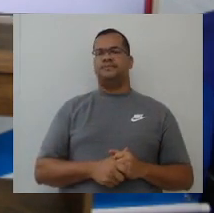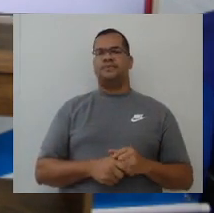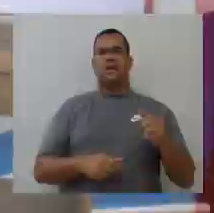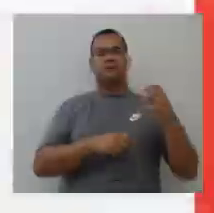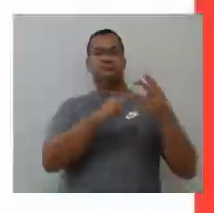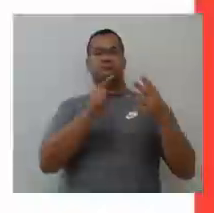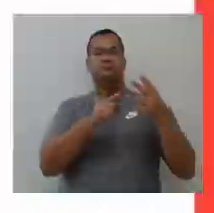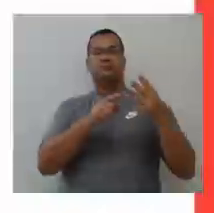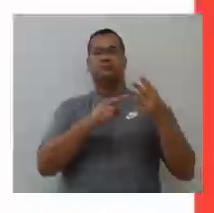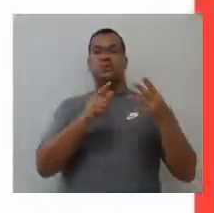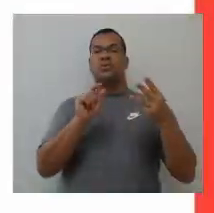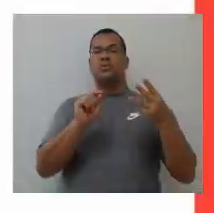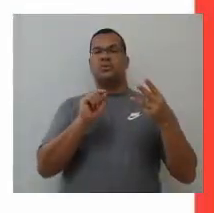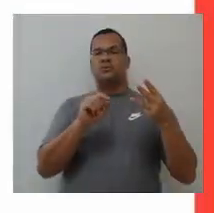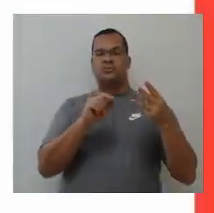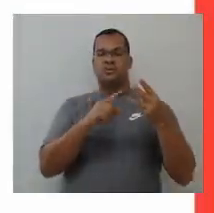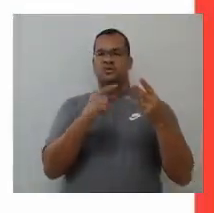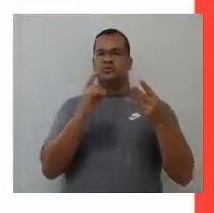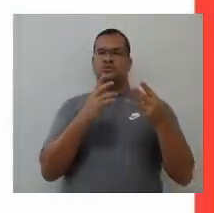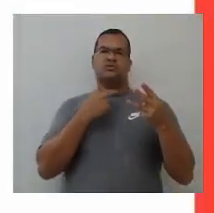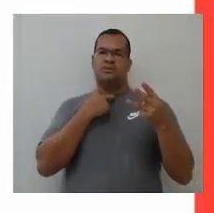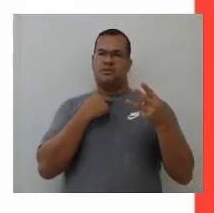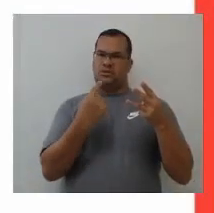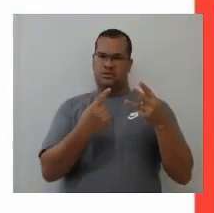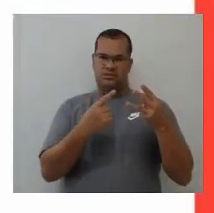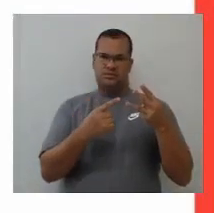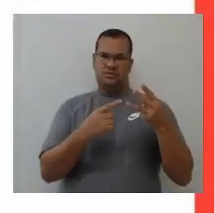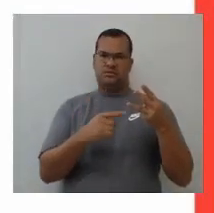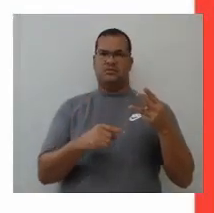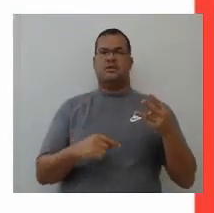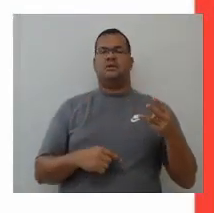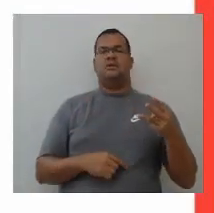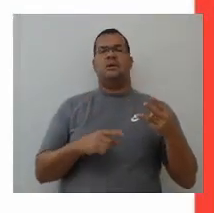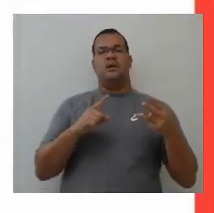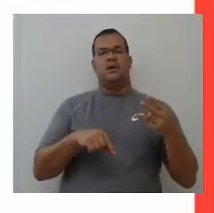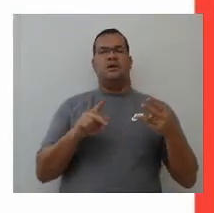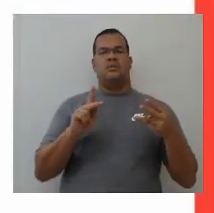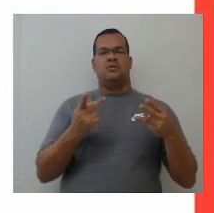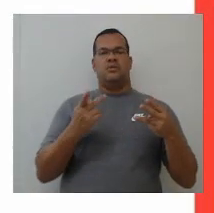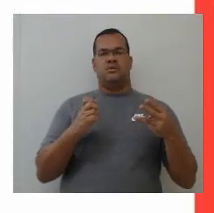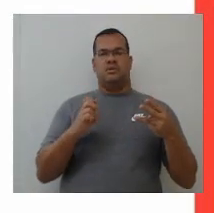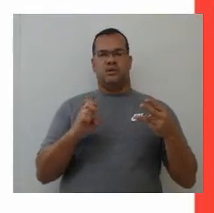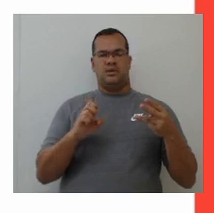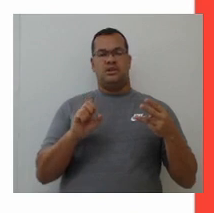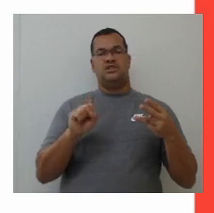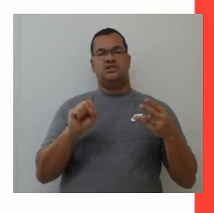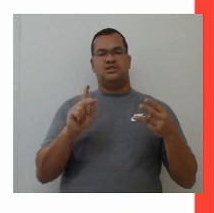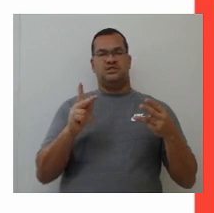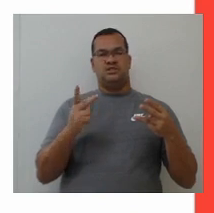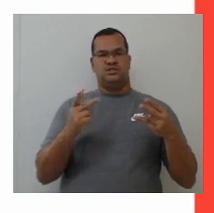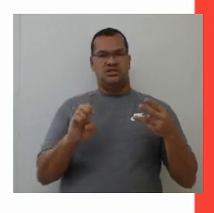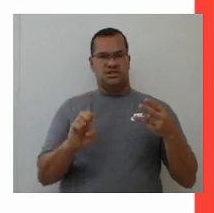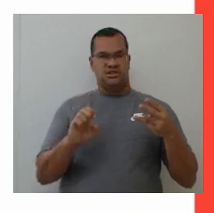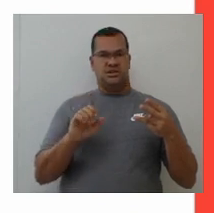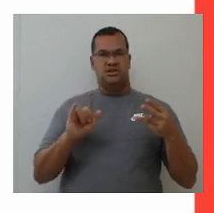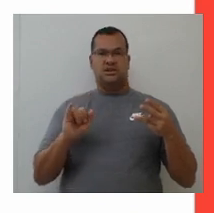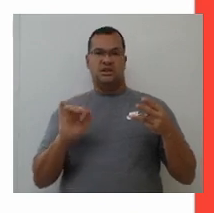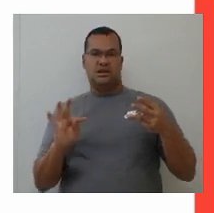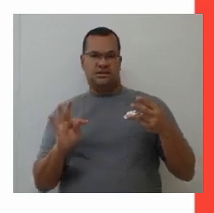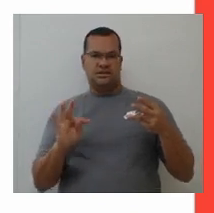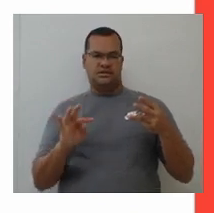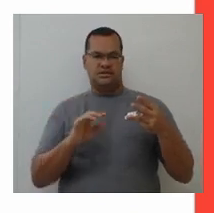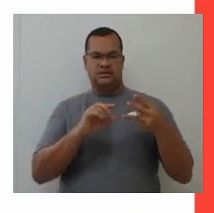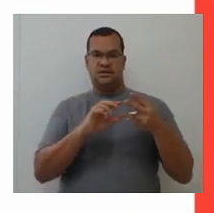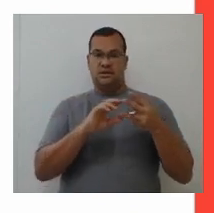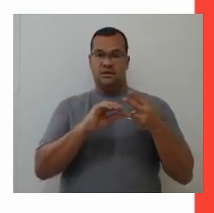quais que seriam esses 3 elementos que compõem a terceira pessoa do singular? É o he, o she e o it, tá certo?